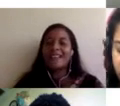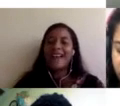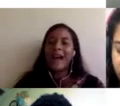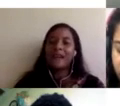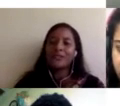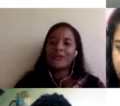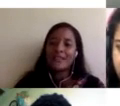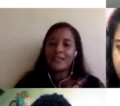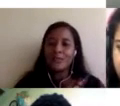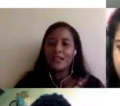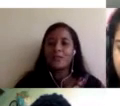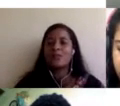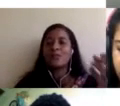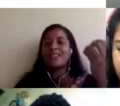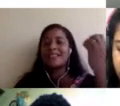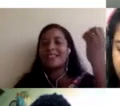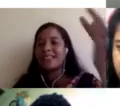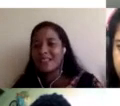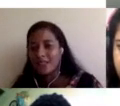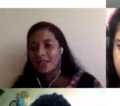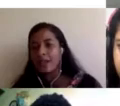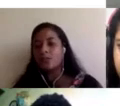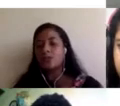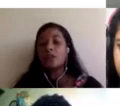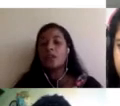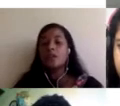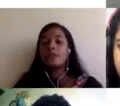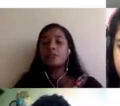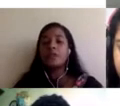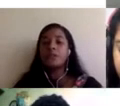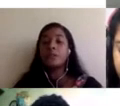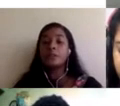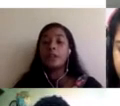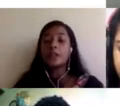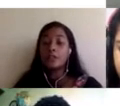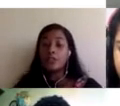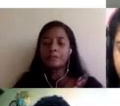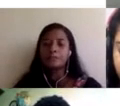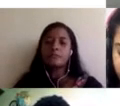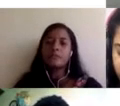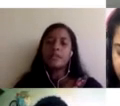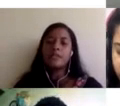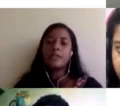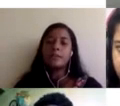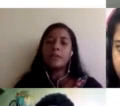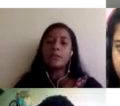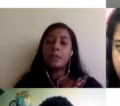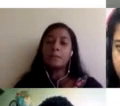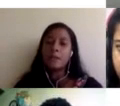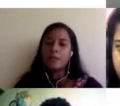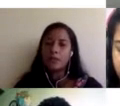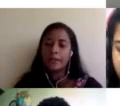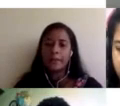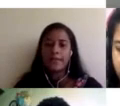grafites, né, a partir dos desenhos dos alunos, da escrita desses alunos, foi um momento muito importante e também